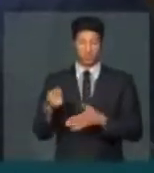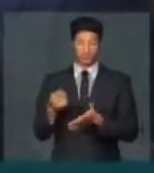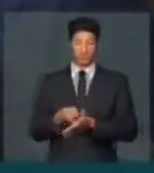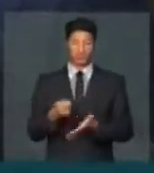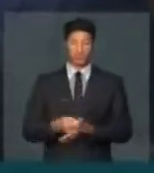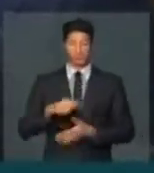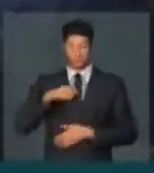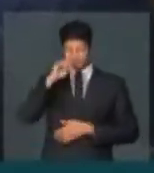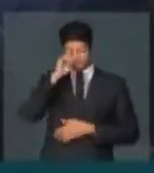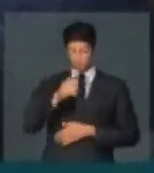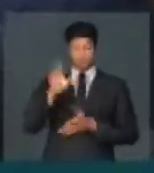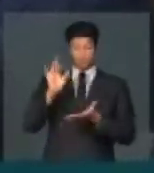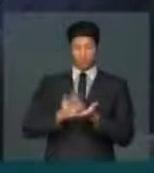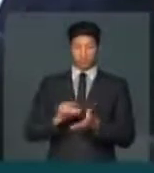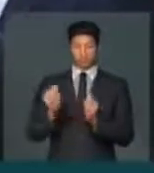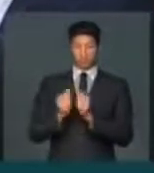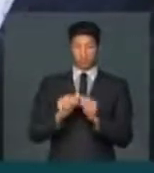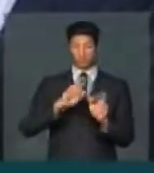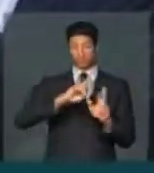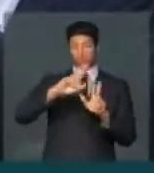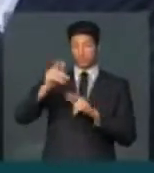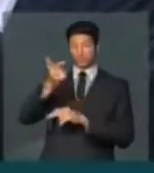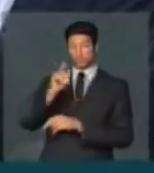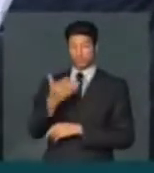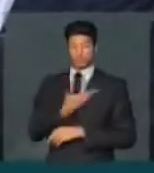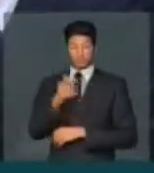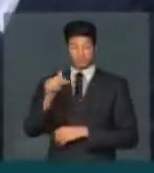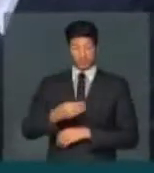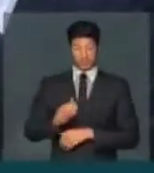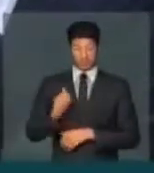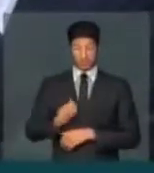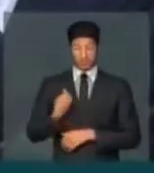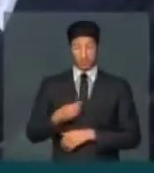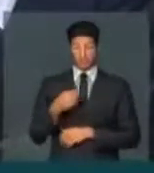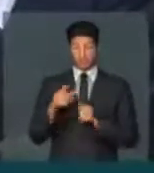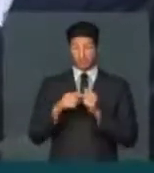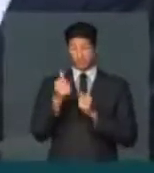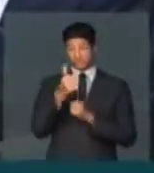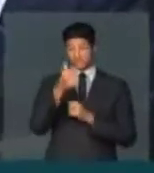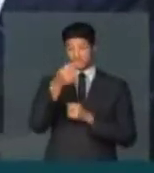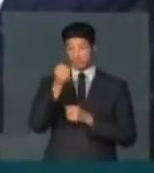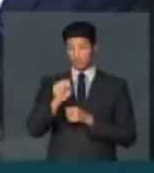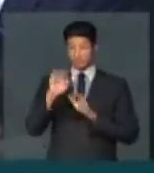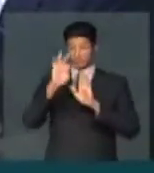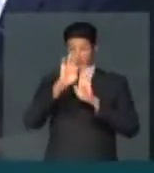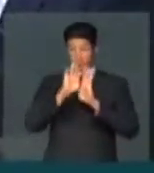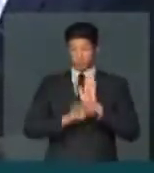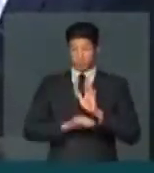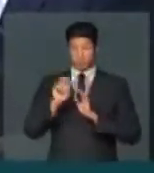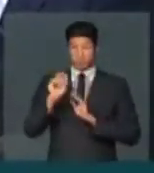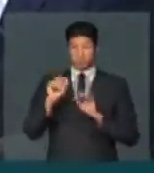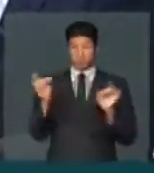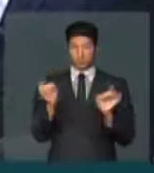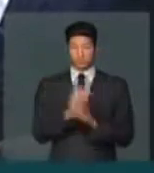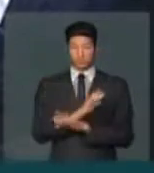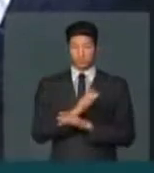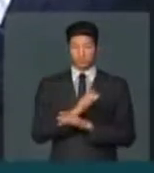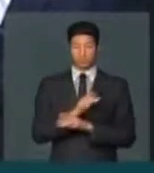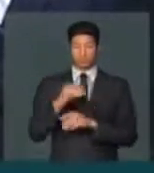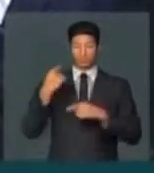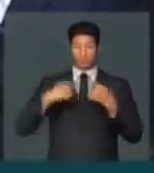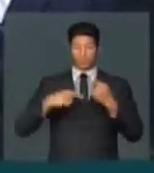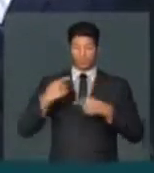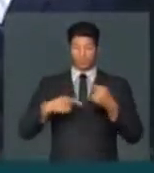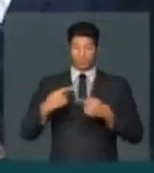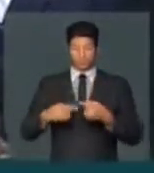exercer o meu mandato plenamente, como diversos outros colegas que aqui estão. O artigo 78 diz textualmente que o encerramento de